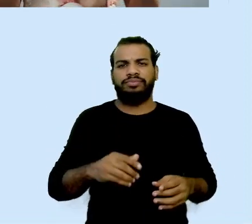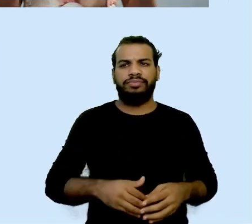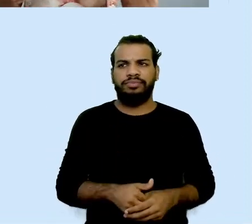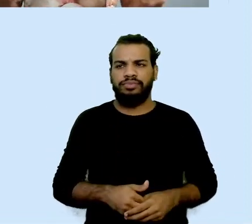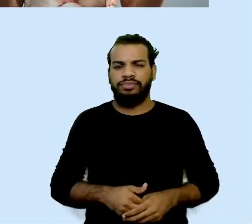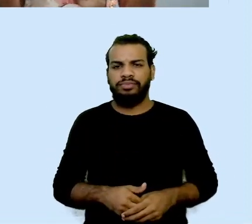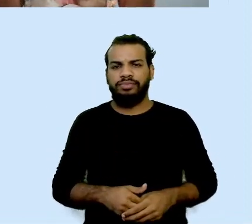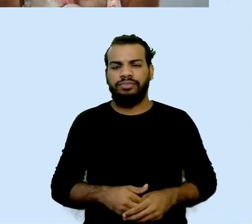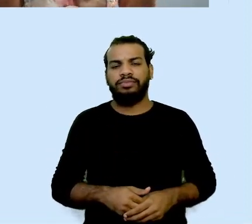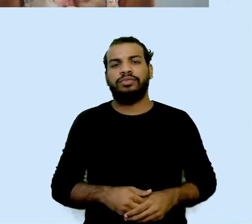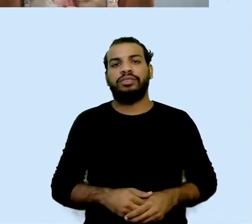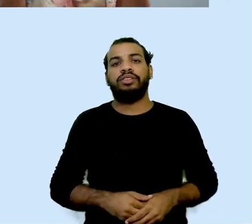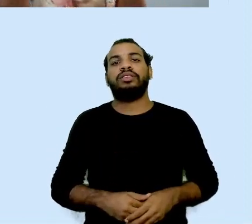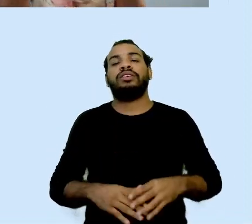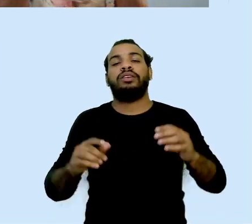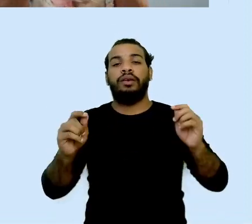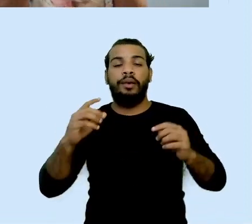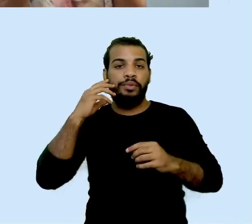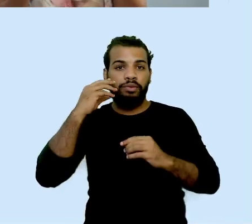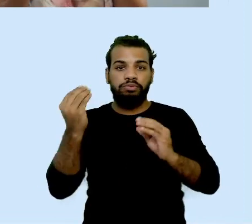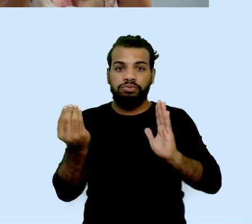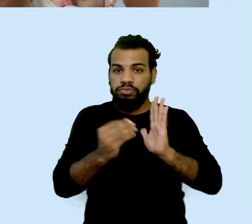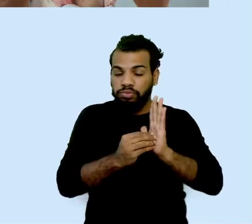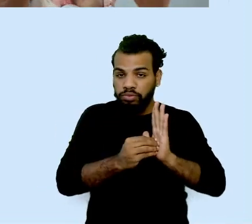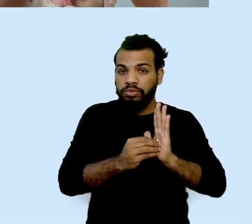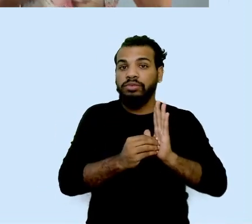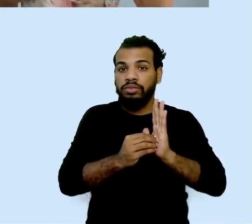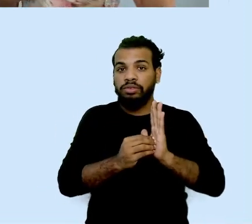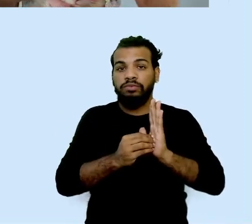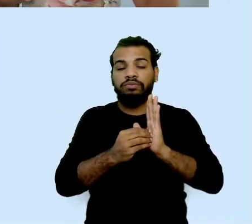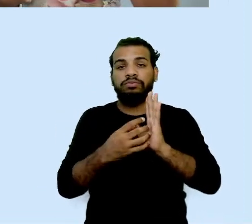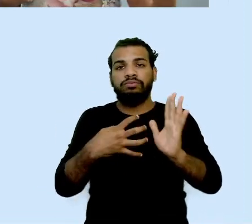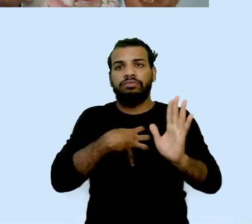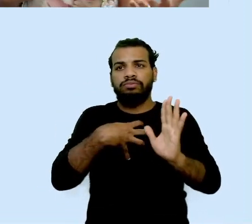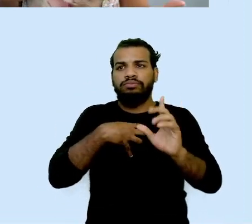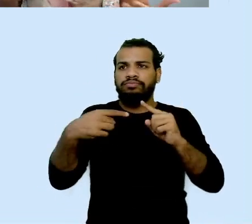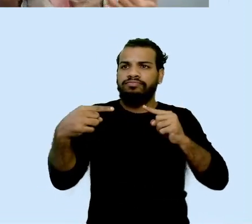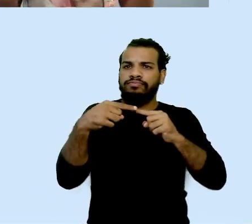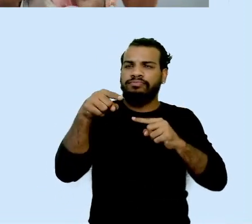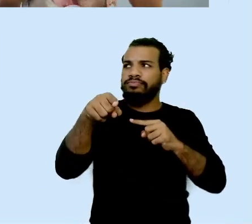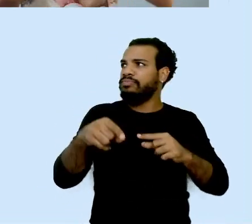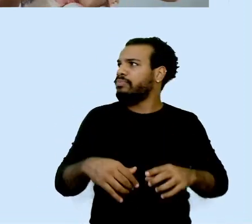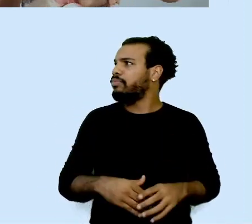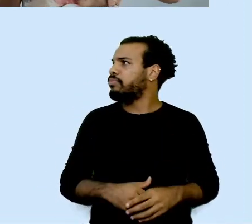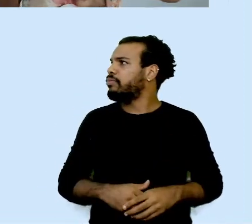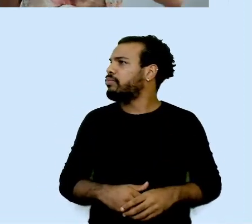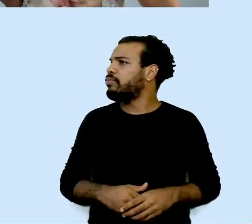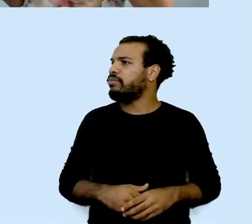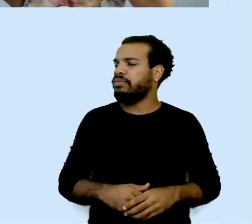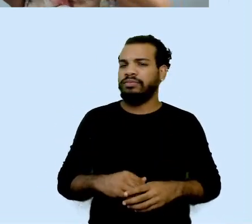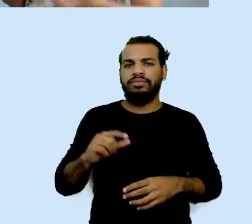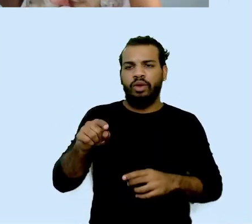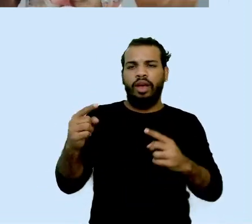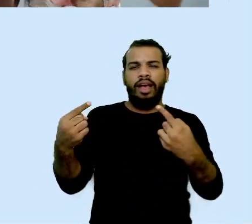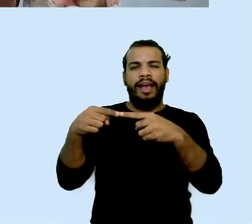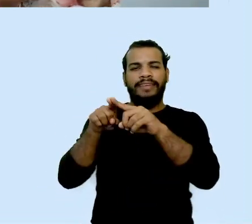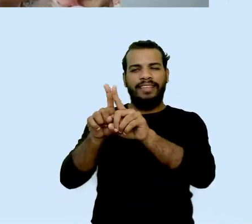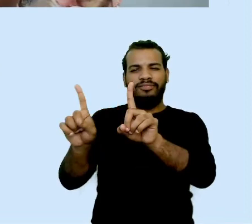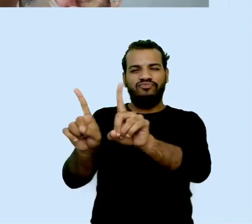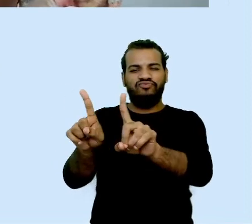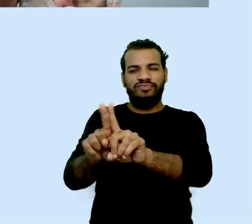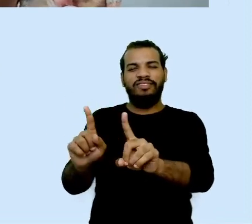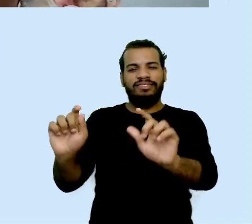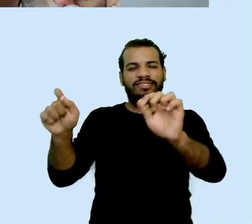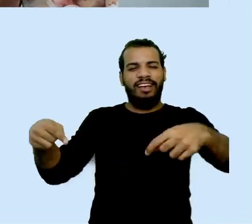que caiba e que faça com que o espectador se identifique com aquele casal. Ou aquele casal que está dando certo, ou aquele casal que está